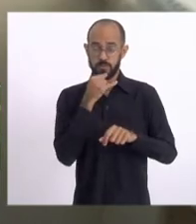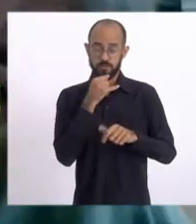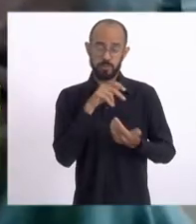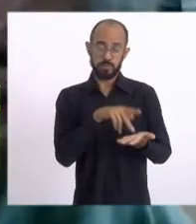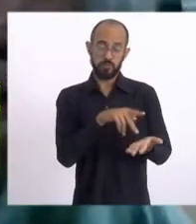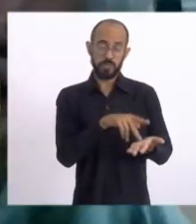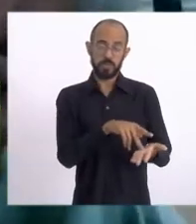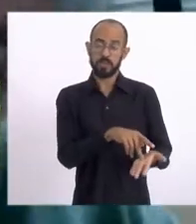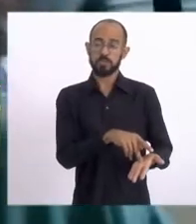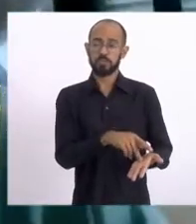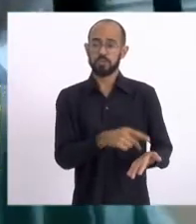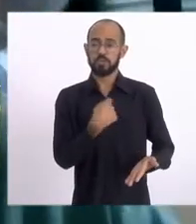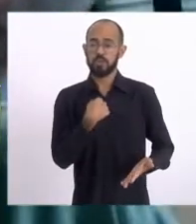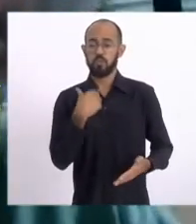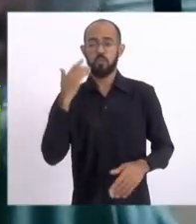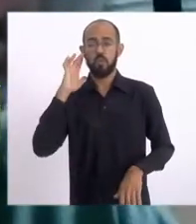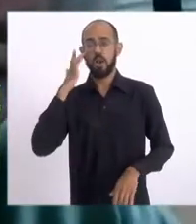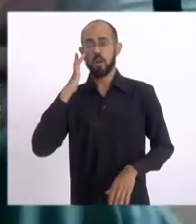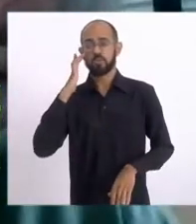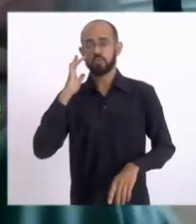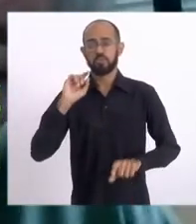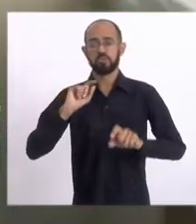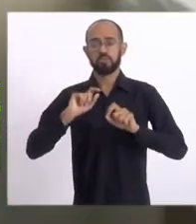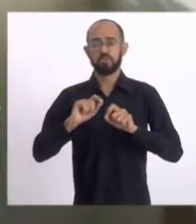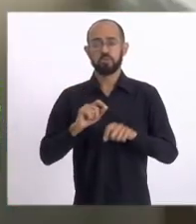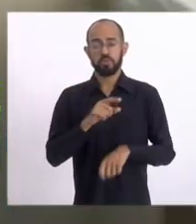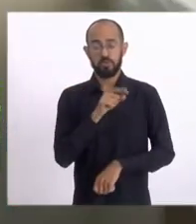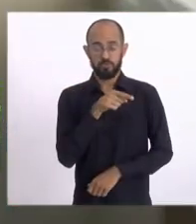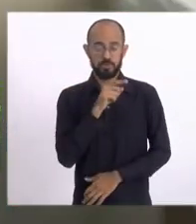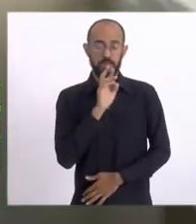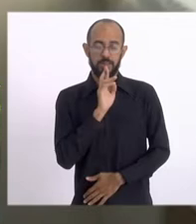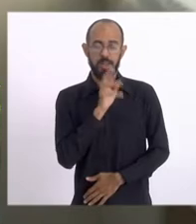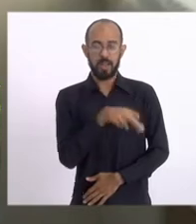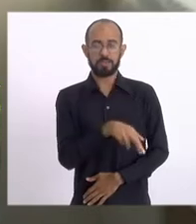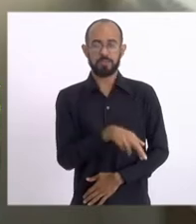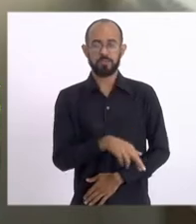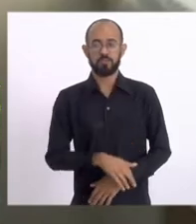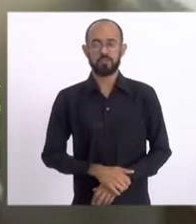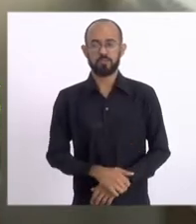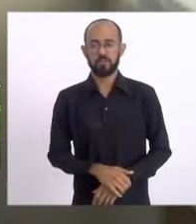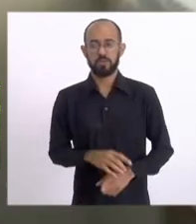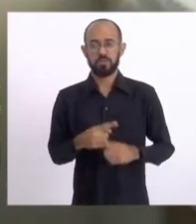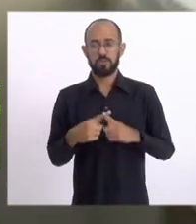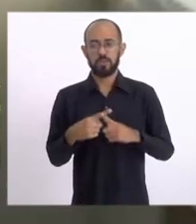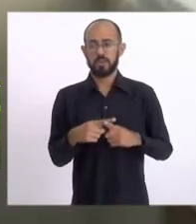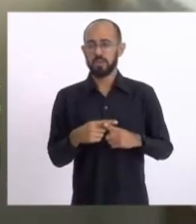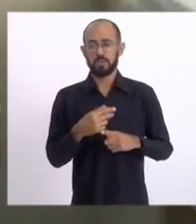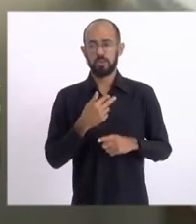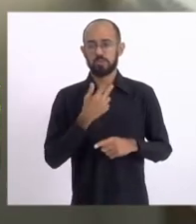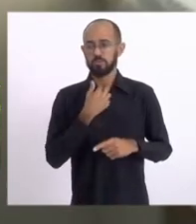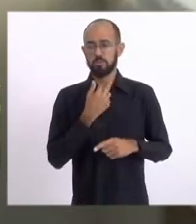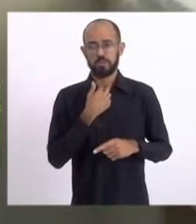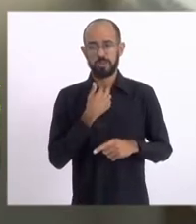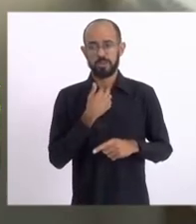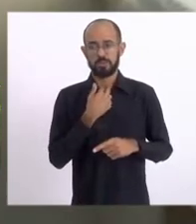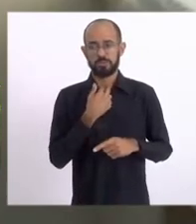infelizmente, eu acho que você tem razão, porque nós não podemos